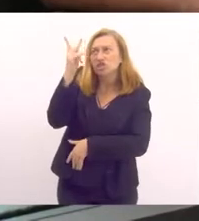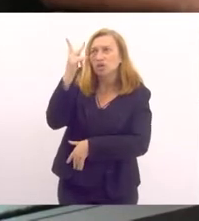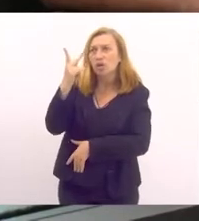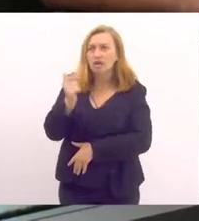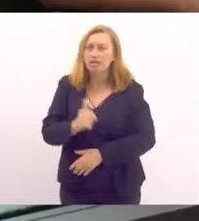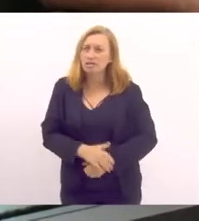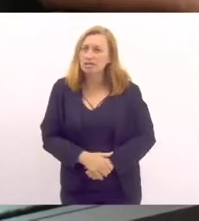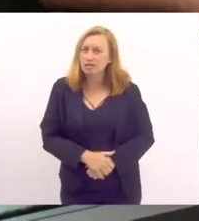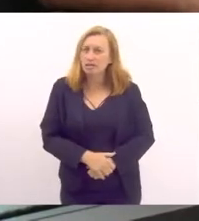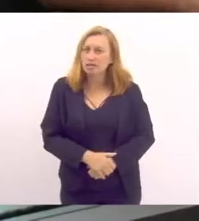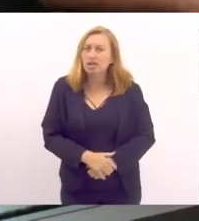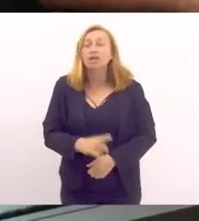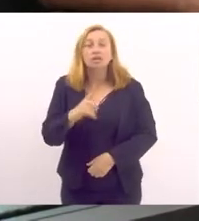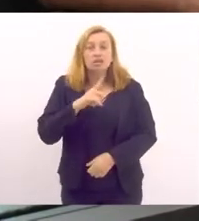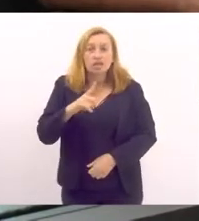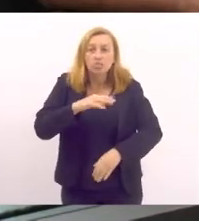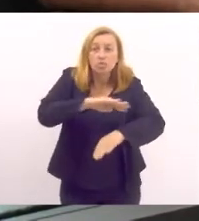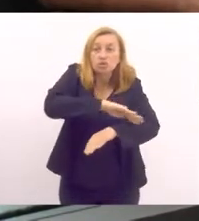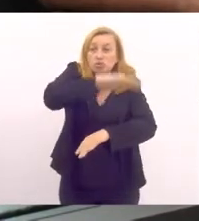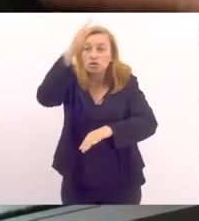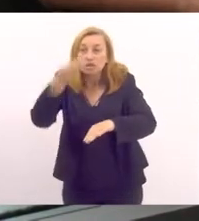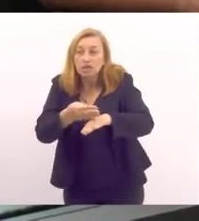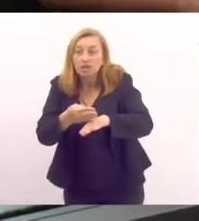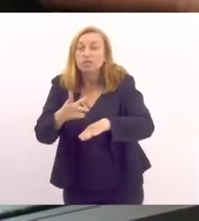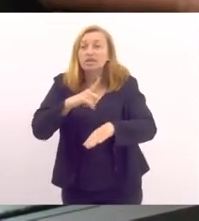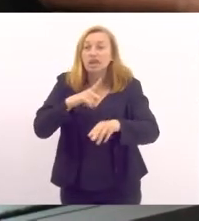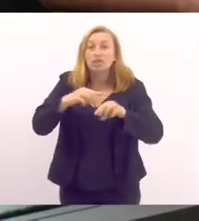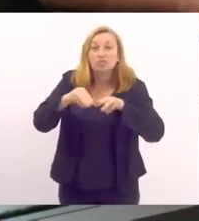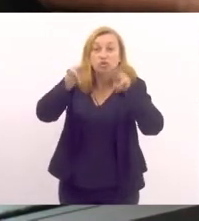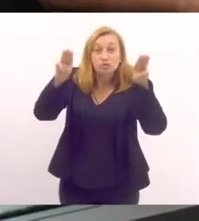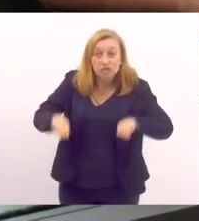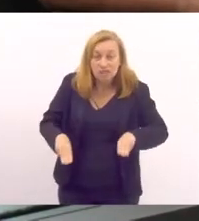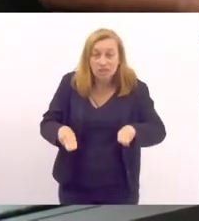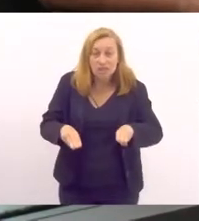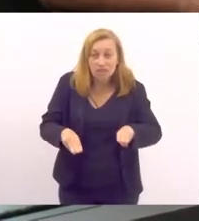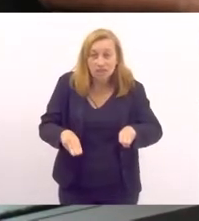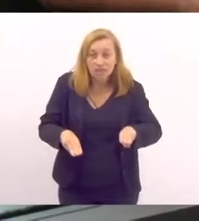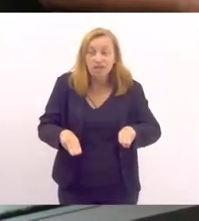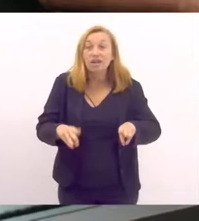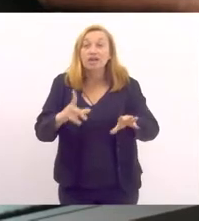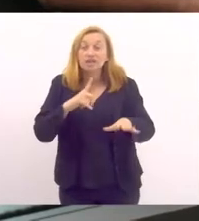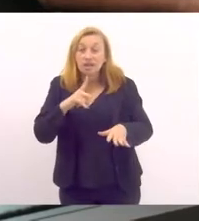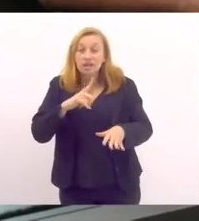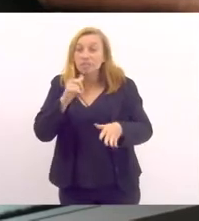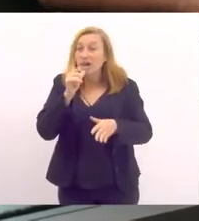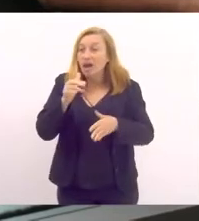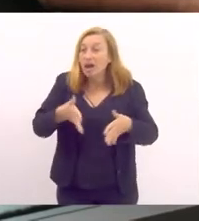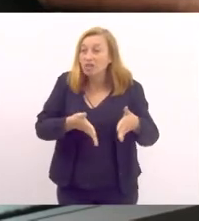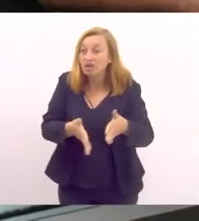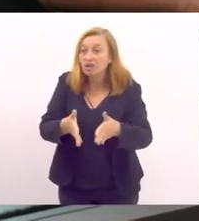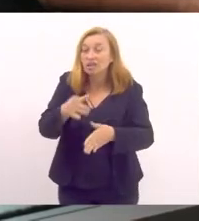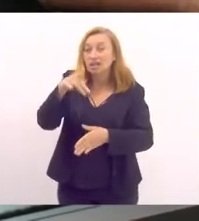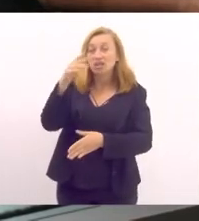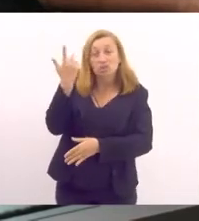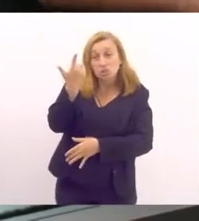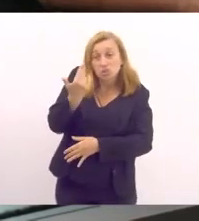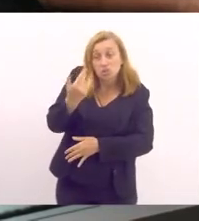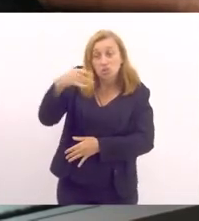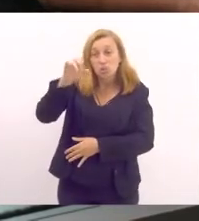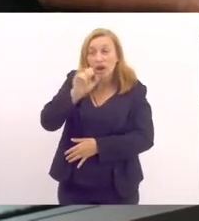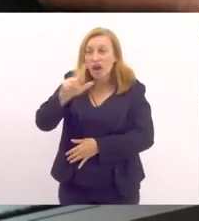histórias, temos montanhas, temos museus, temos atrativos naturais, temos, por incrível que pareça,